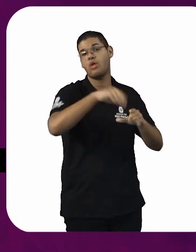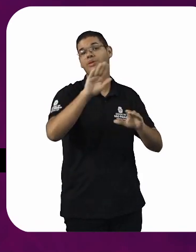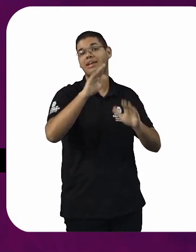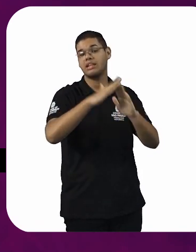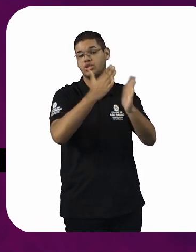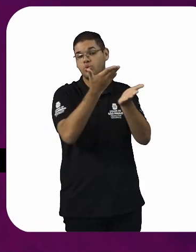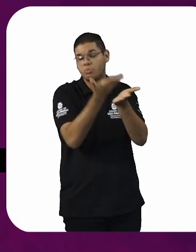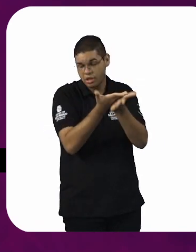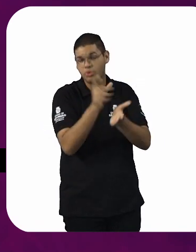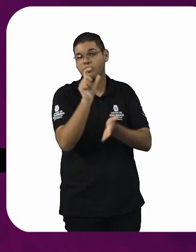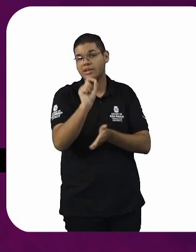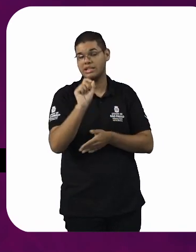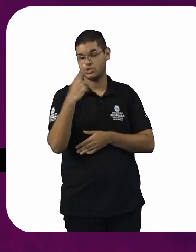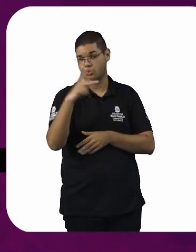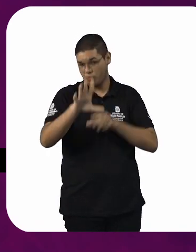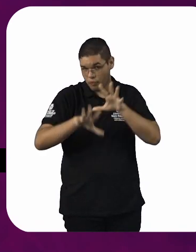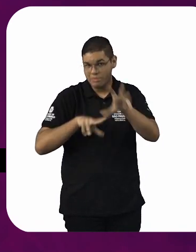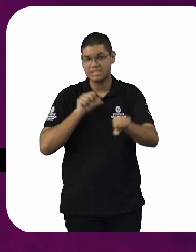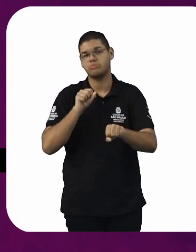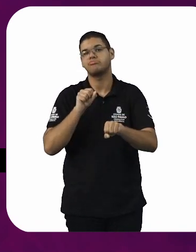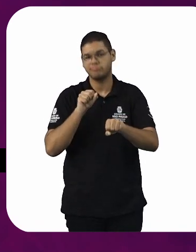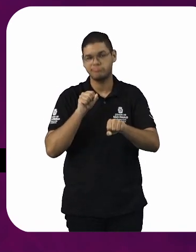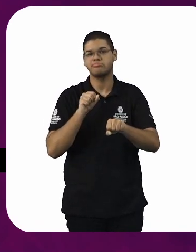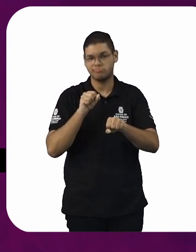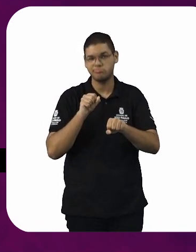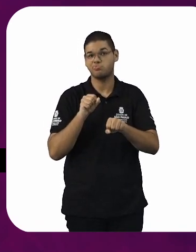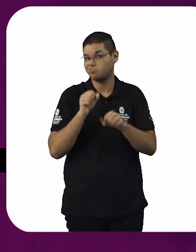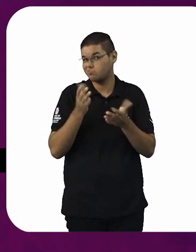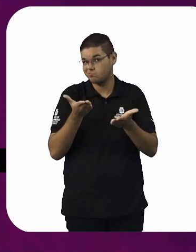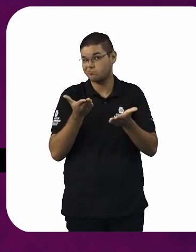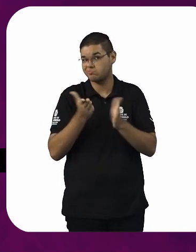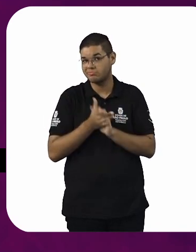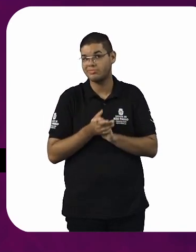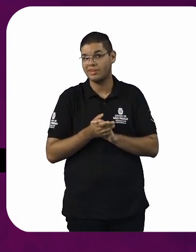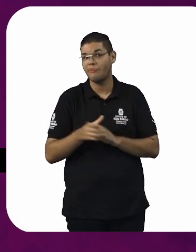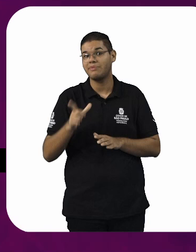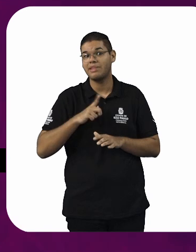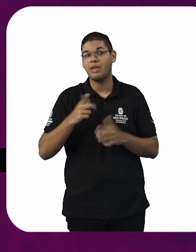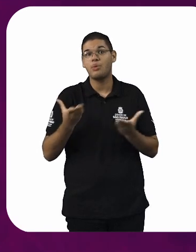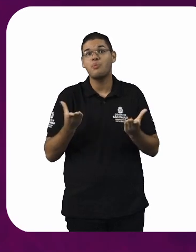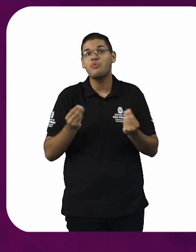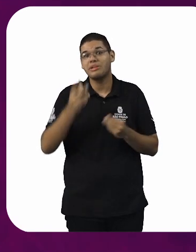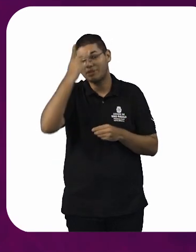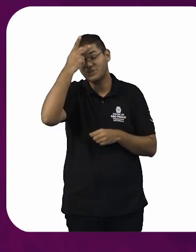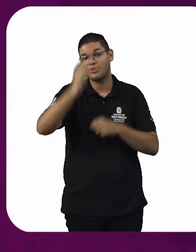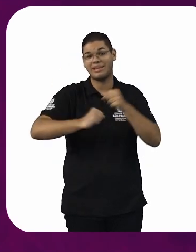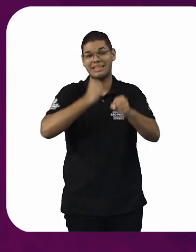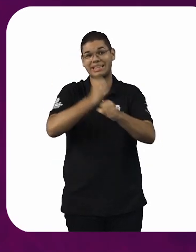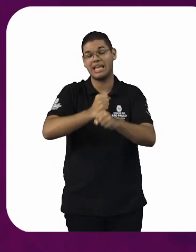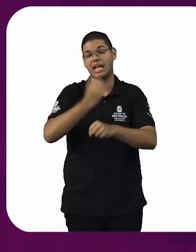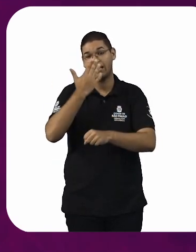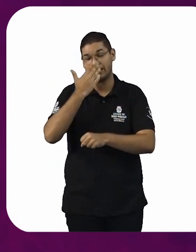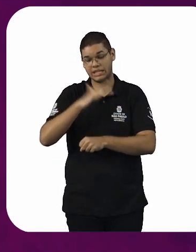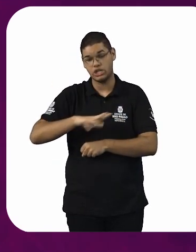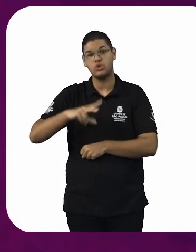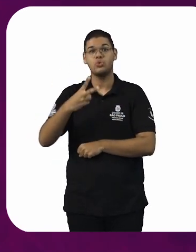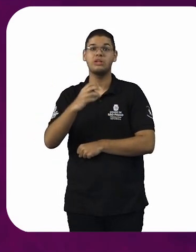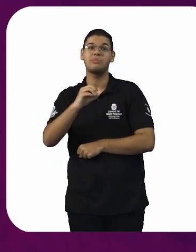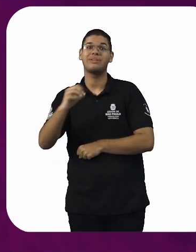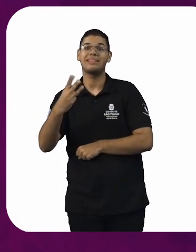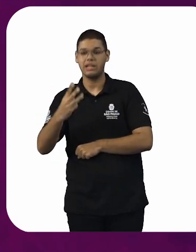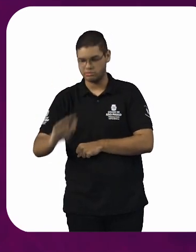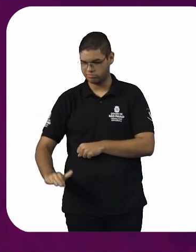informação. Então, tem toda uma geração anterior a 2003 que não sabe nada sobre a cultura africana, sobre os africanos. E